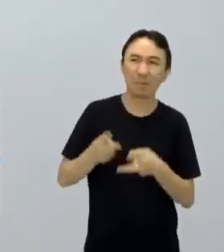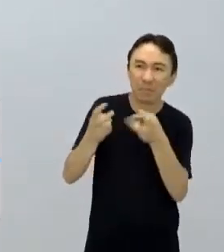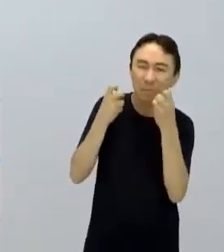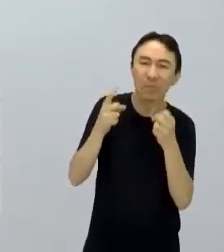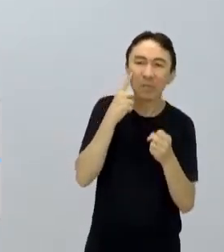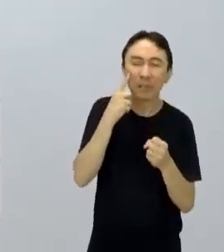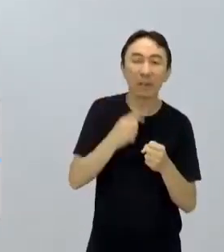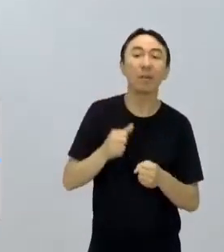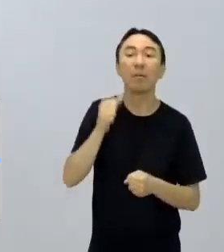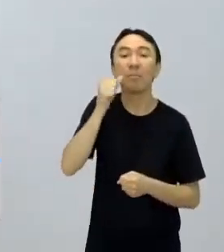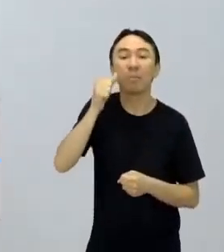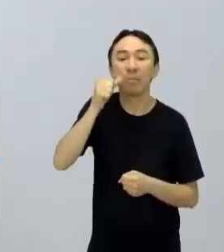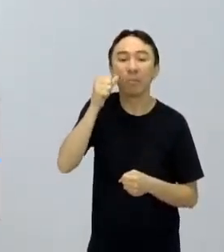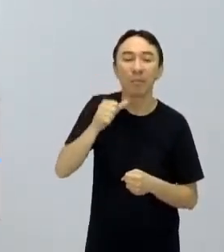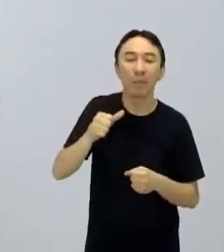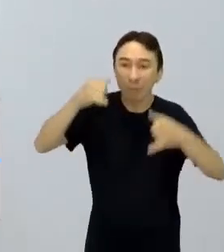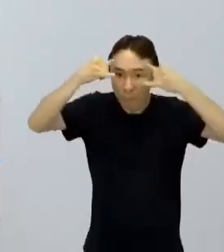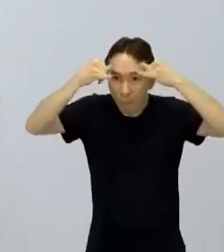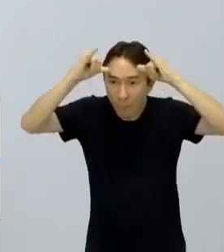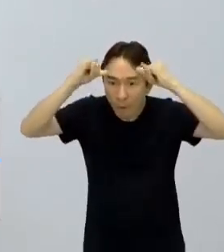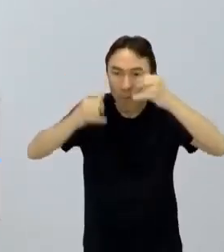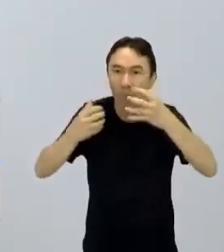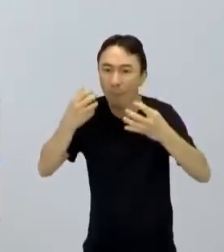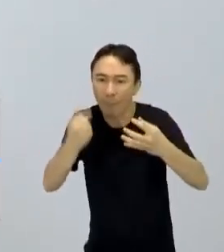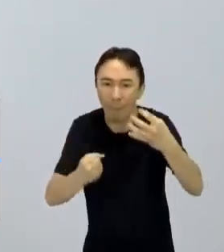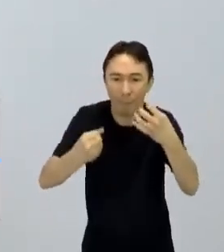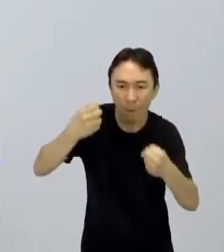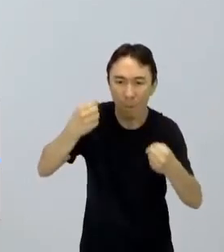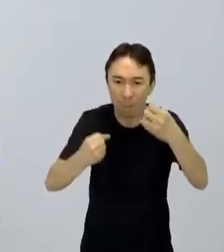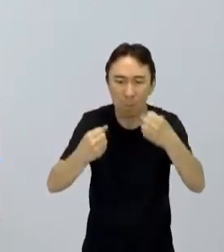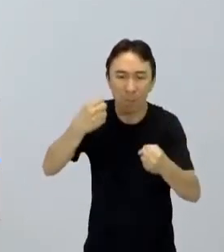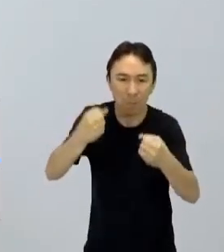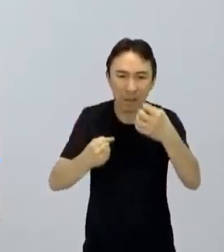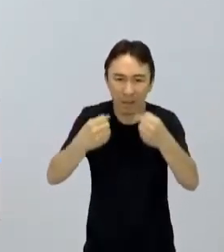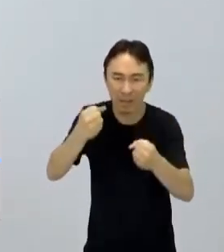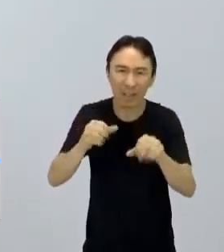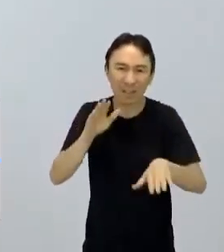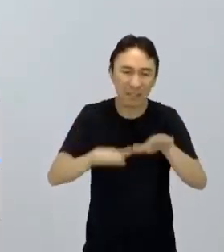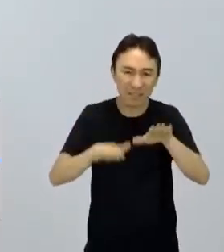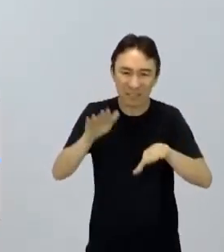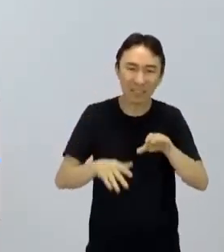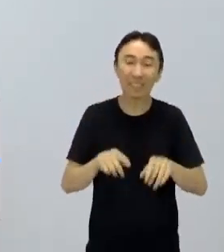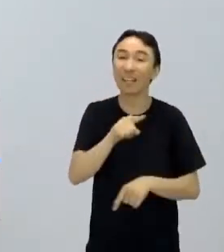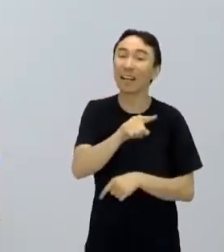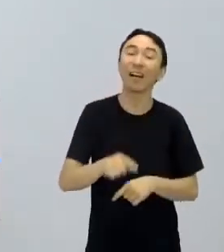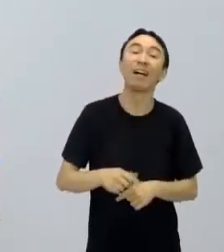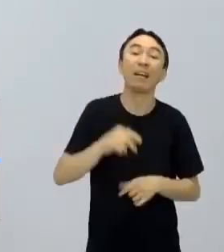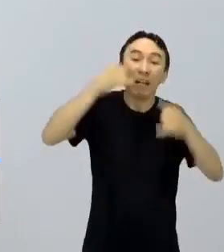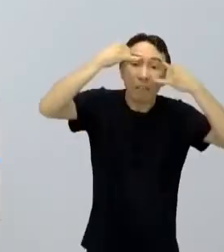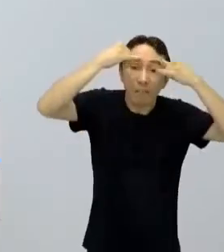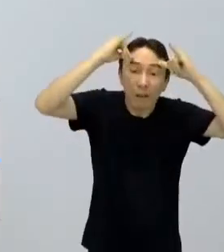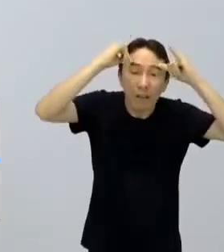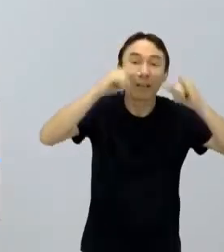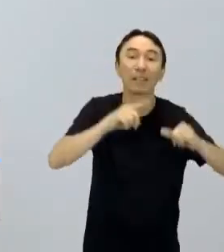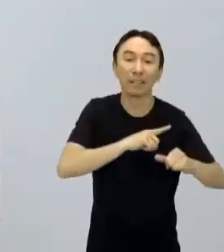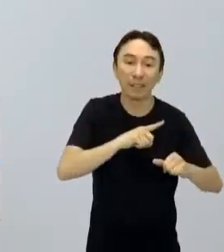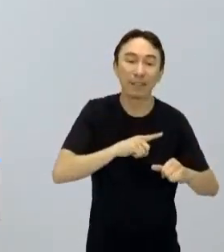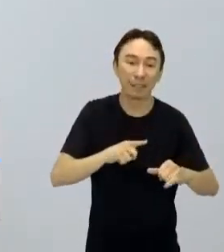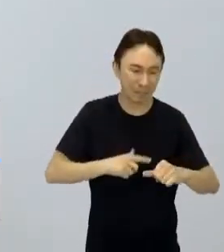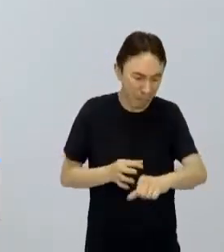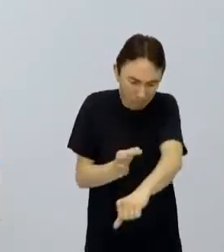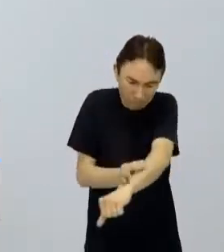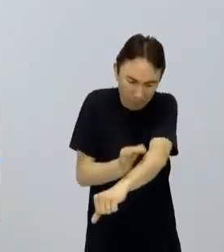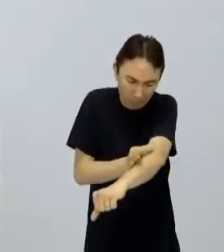vacas, às vezes as vacas tinham uma ferida que era parecida com a ferida da varíola. E a mulher ela tinha essa mesma ferida na